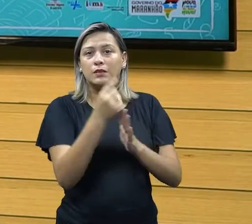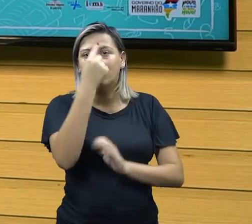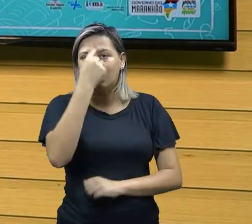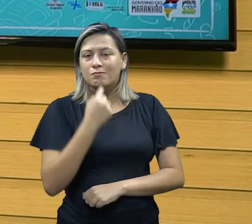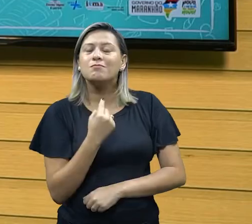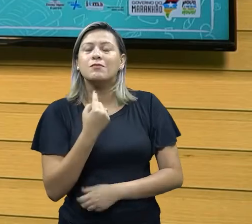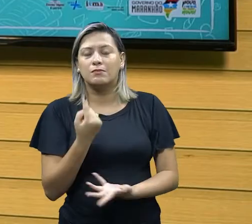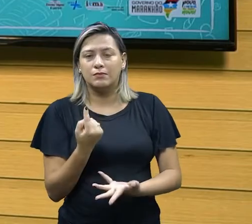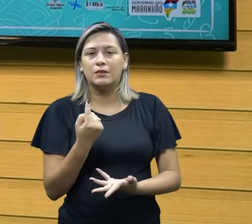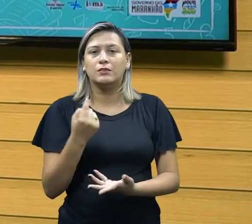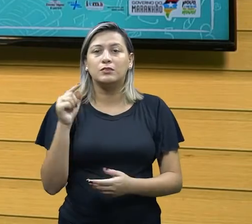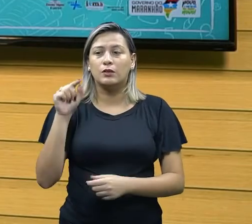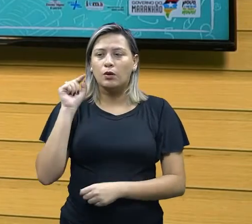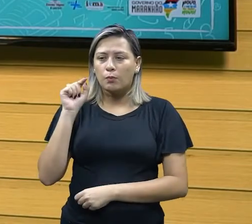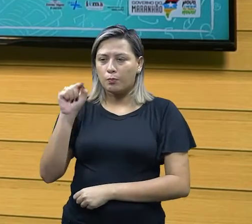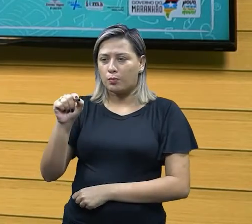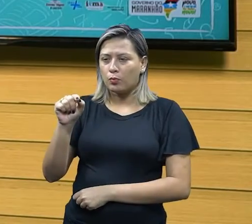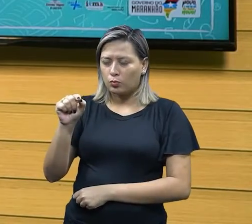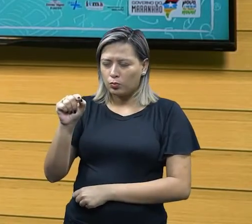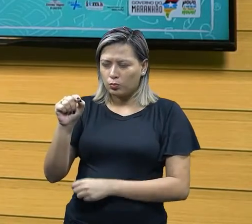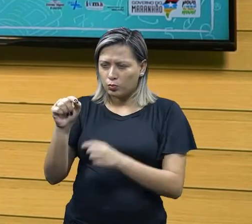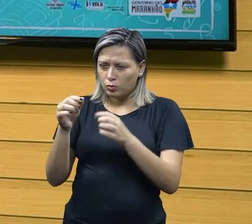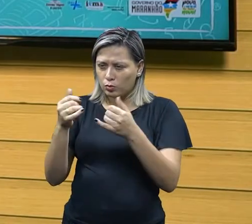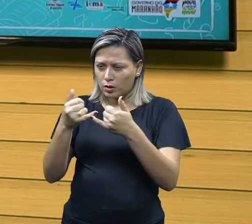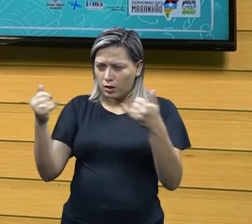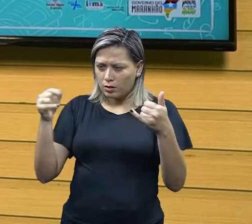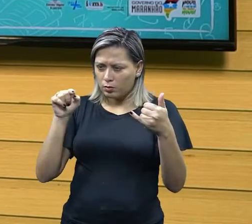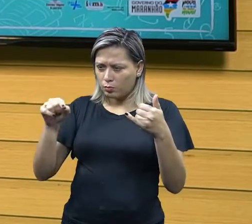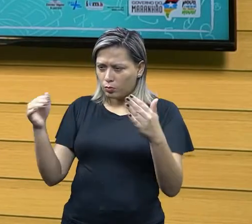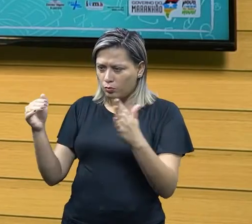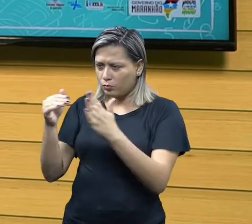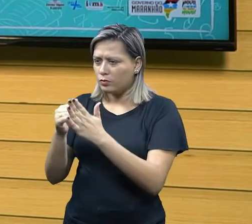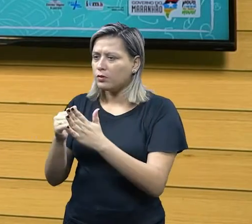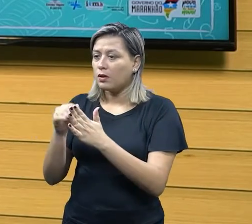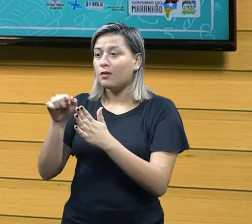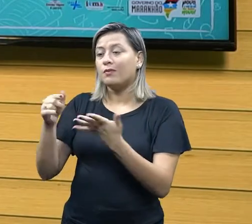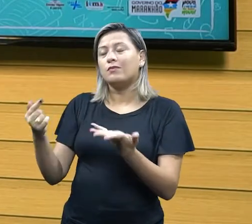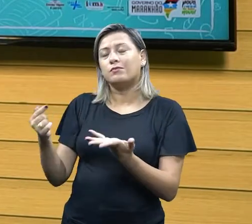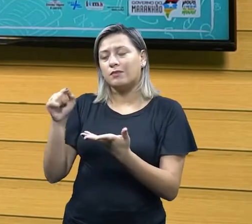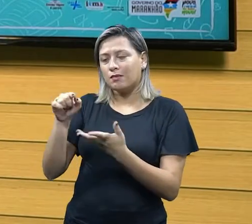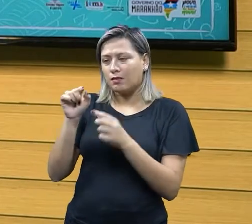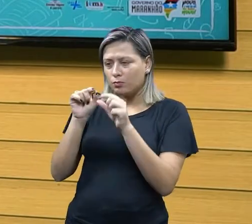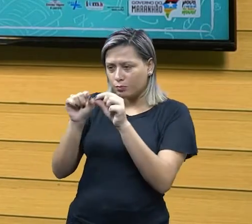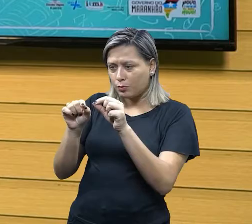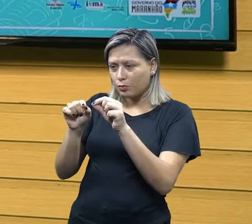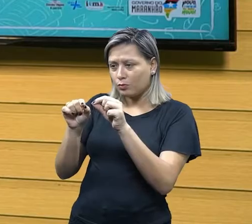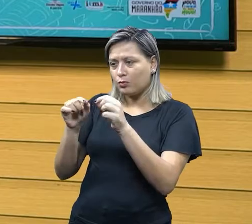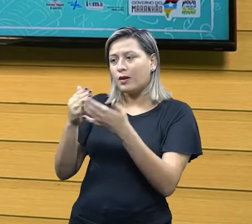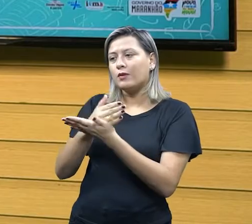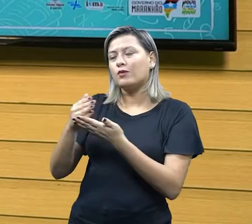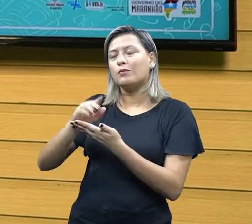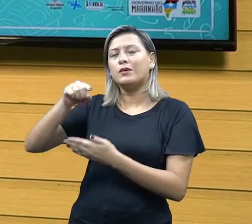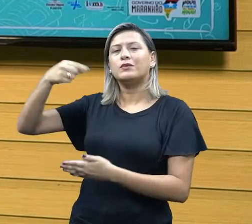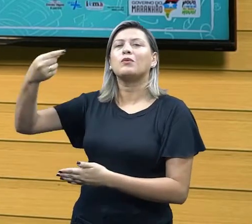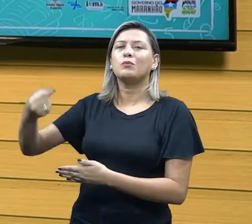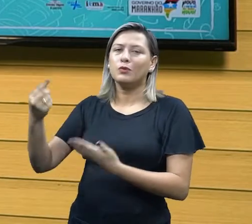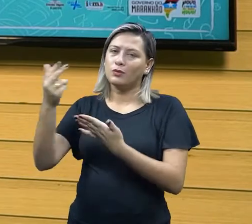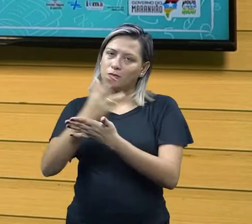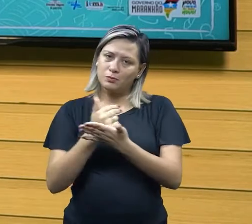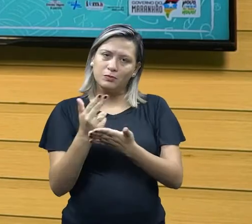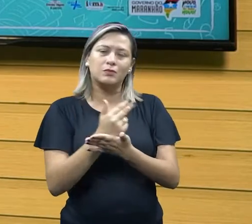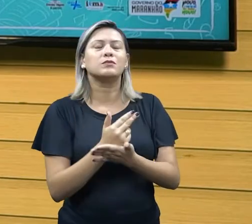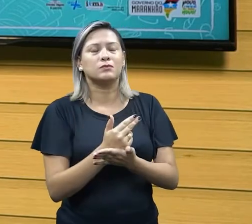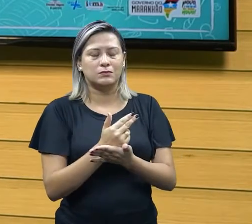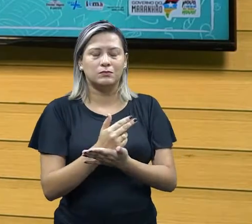que é o ponto final daquela linha. E aí, a partir daquele momento, a partir daquele ponto, você inicia o próximo desenho ou a